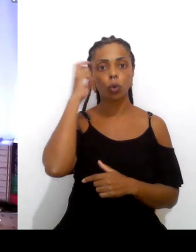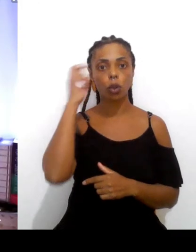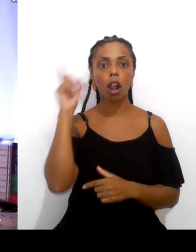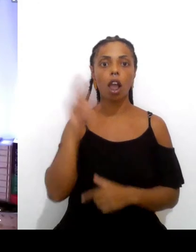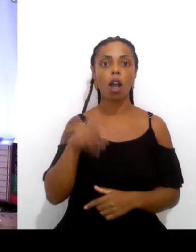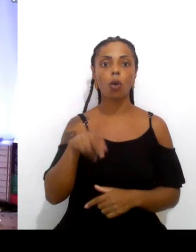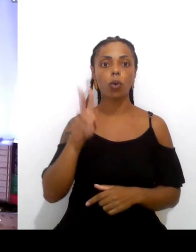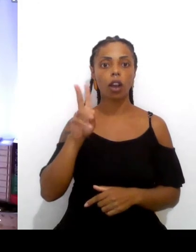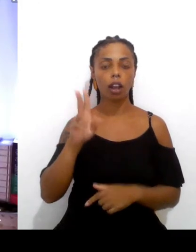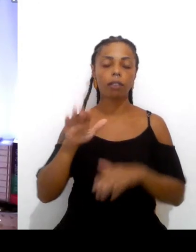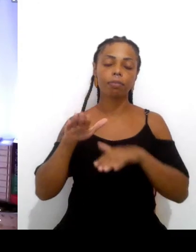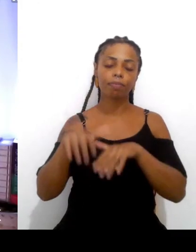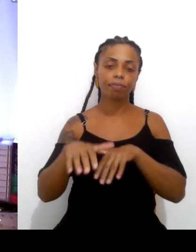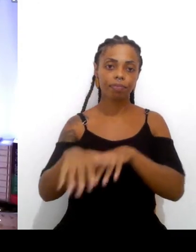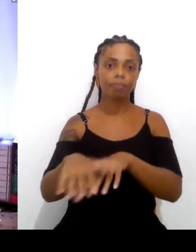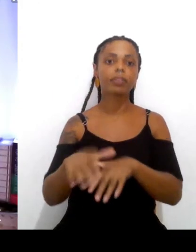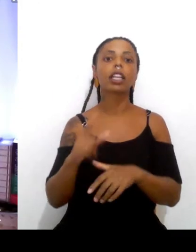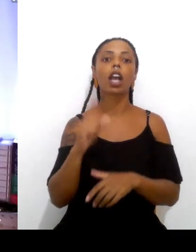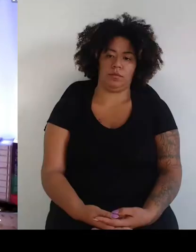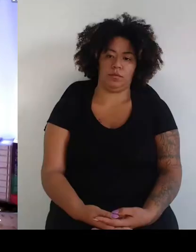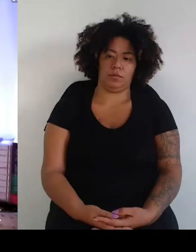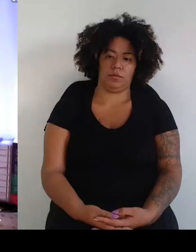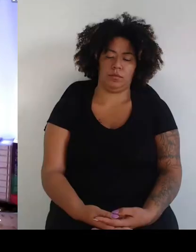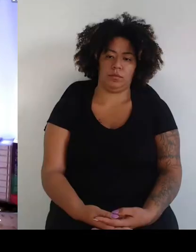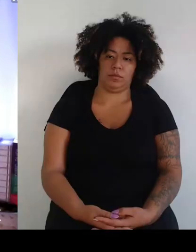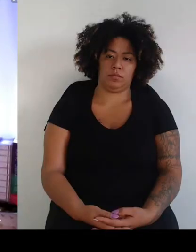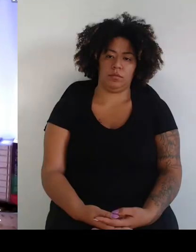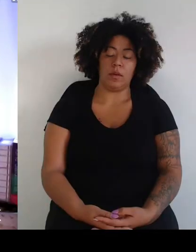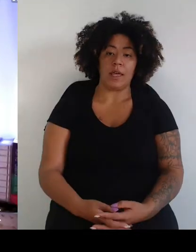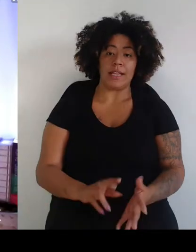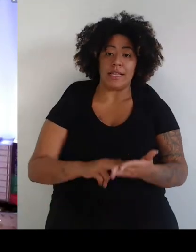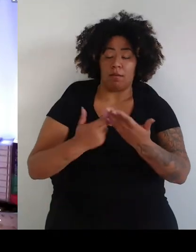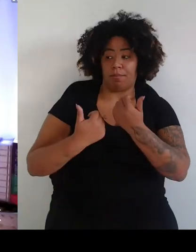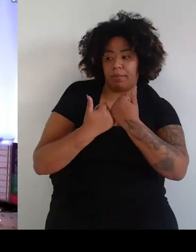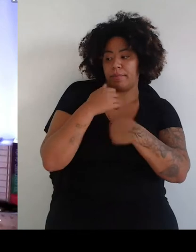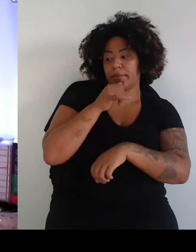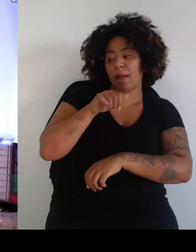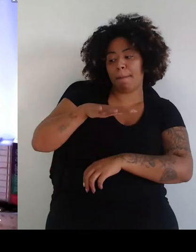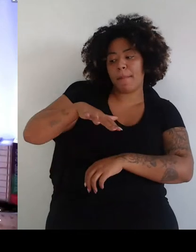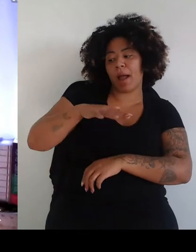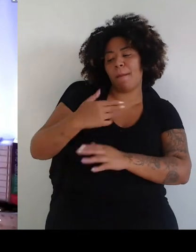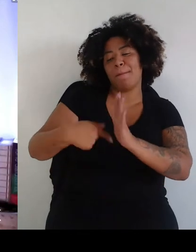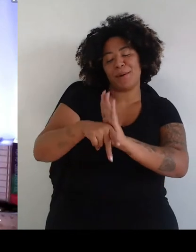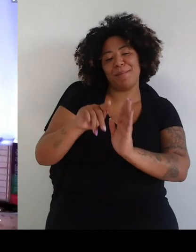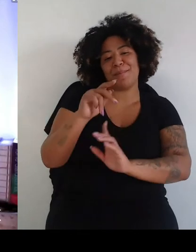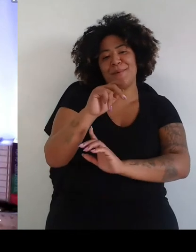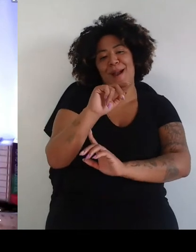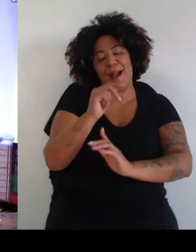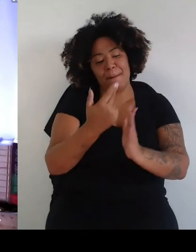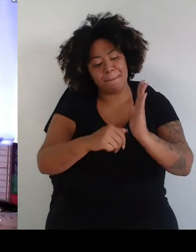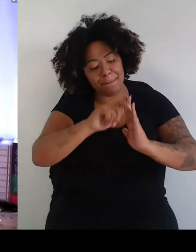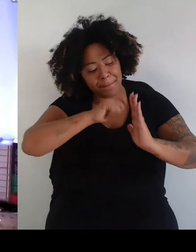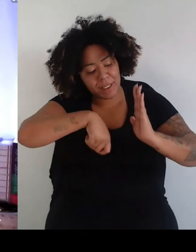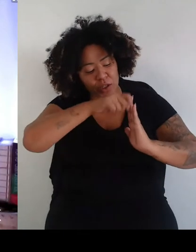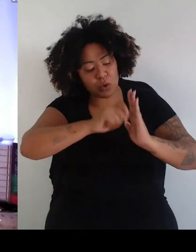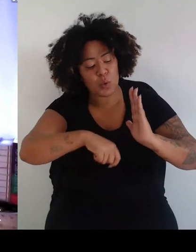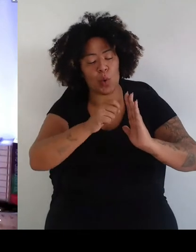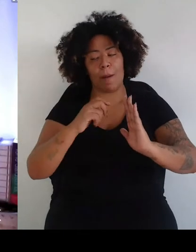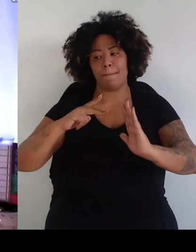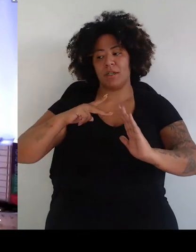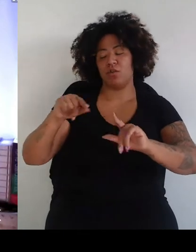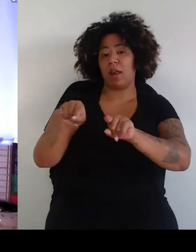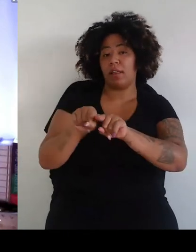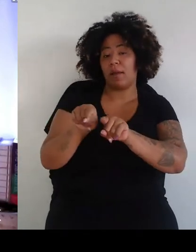nos últimos 15 anos ela tem produzido inúmeros textos sobre as pinturas de Francis Bacon particular interesse nas perspectivas